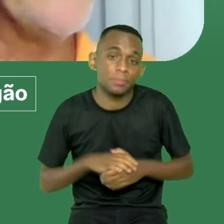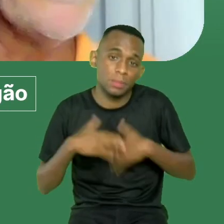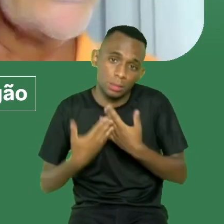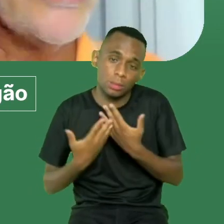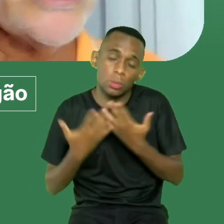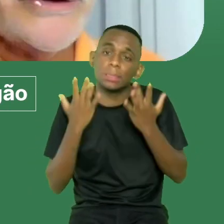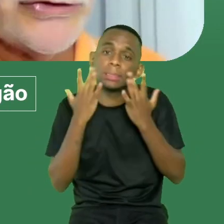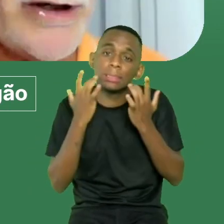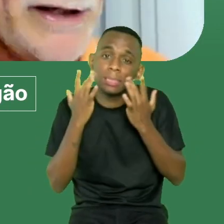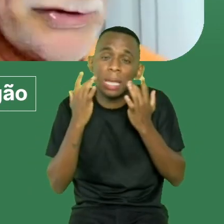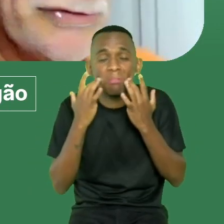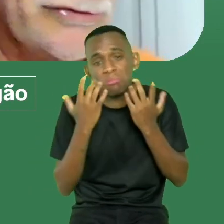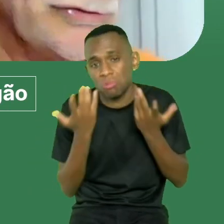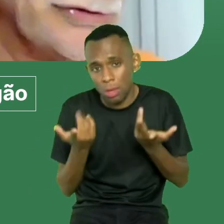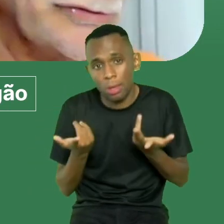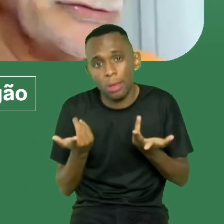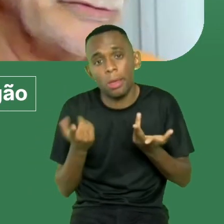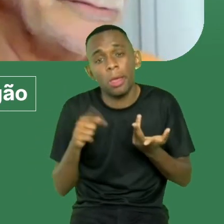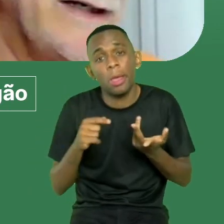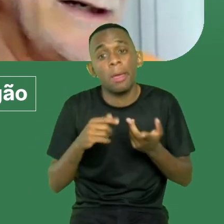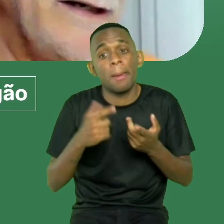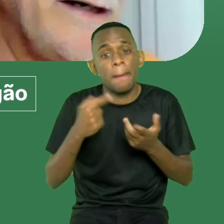é exatamente isso, conta a história